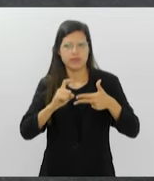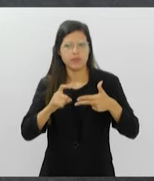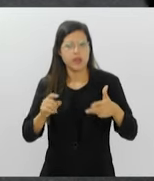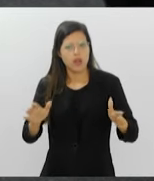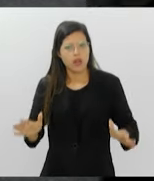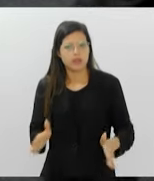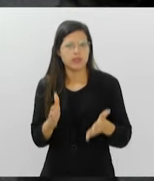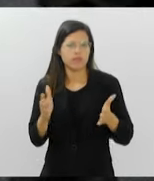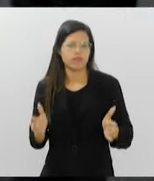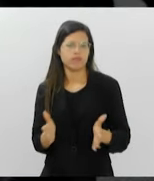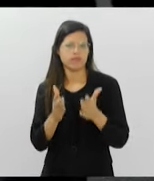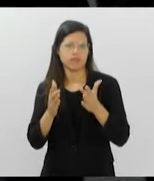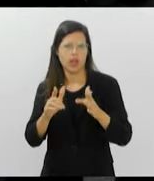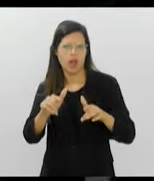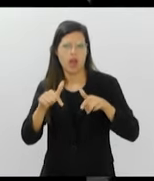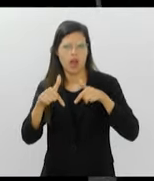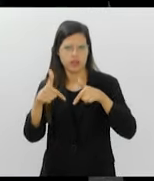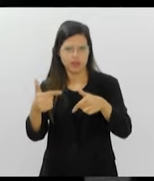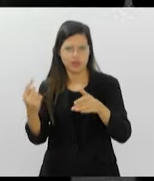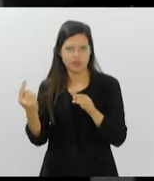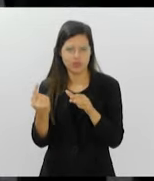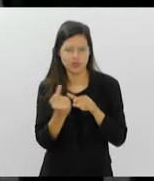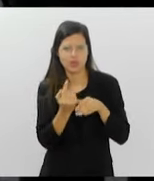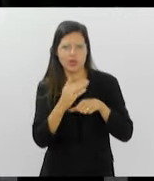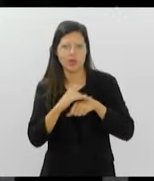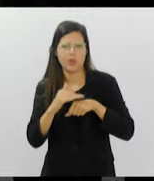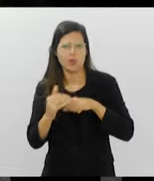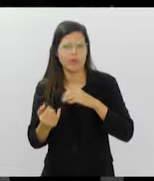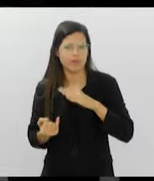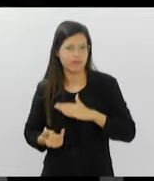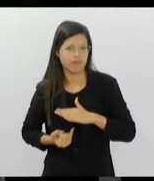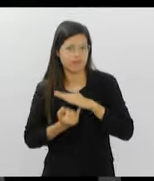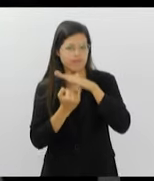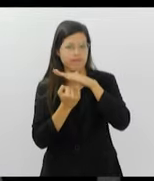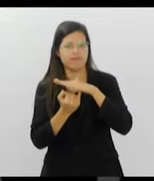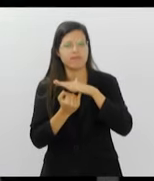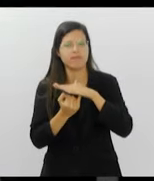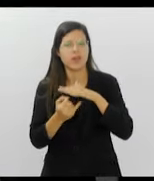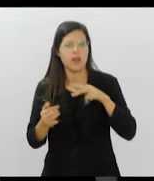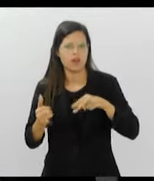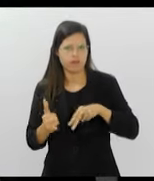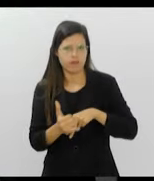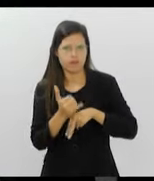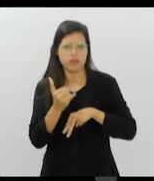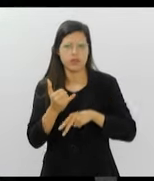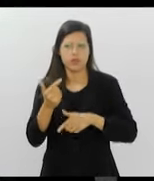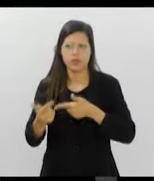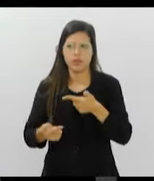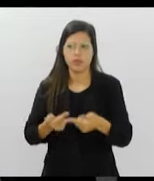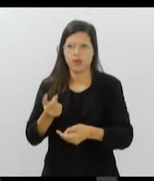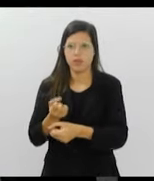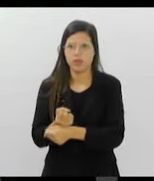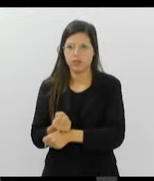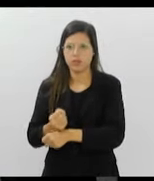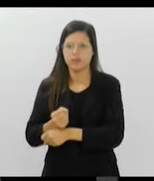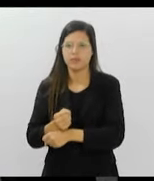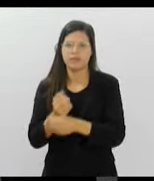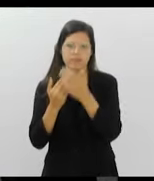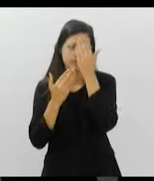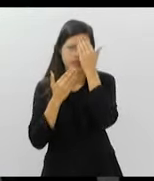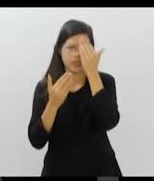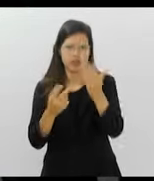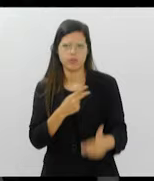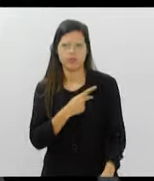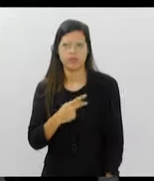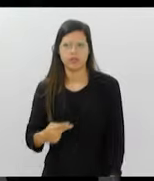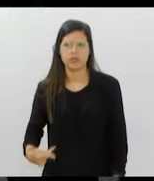direta e indiretamente iniciativas de acolhimento institucional às vítimas de trabalho em condições análogas à escravidão. Obrigada,